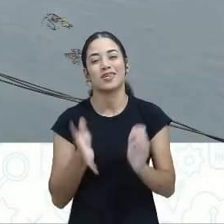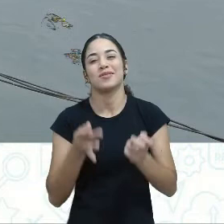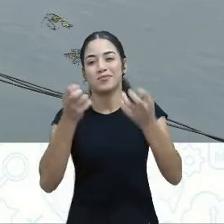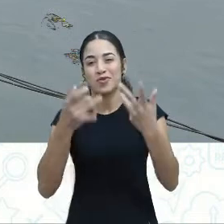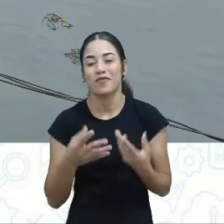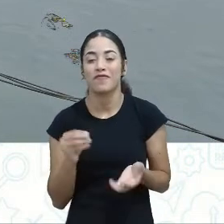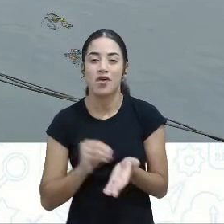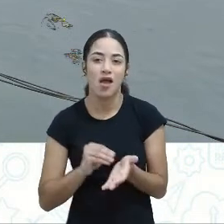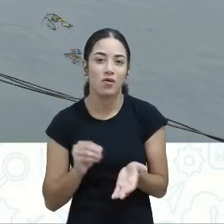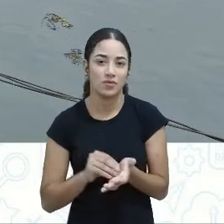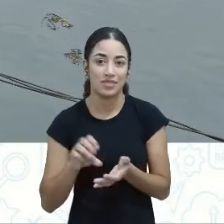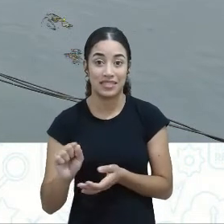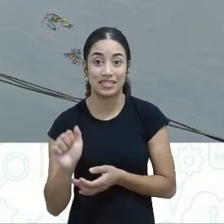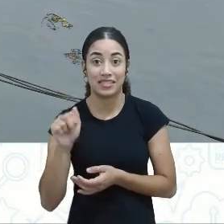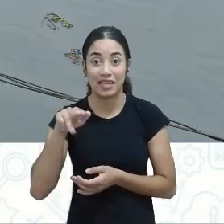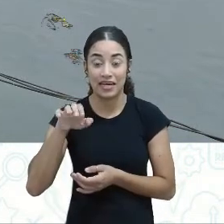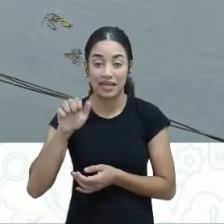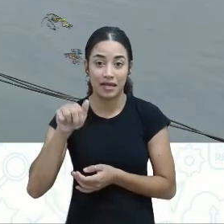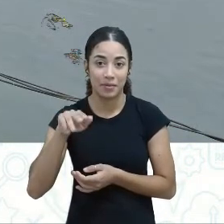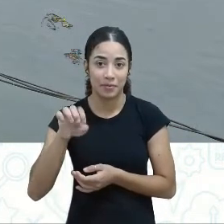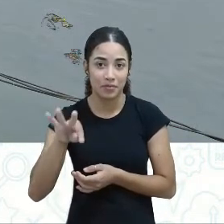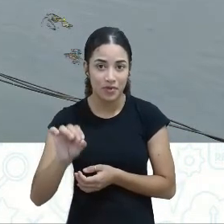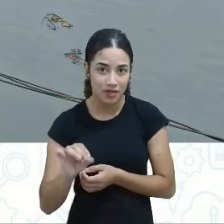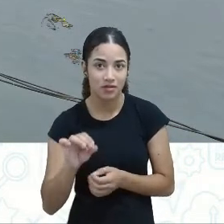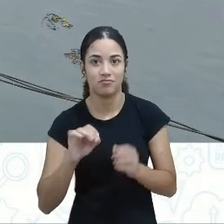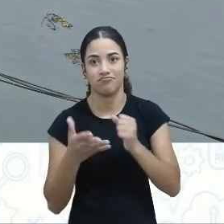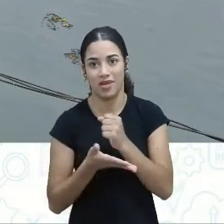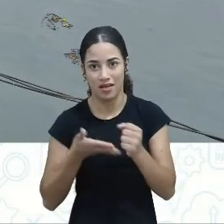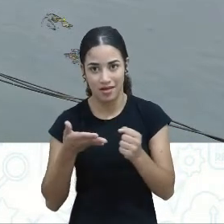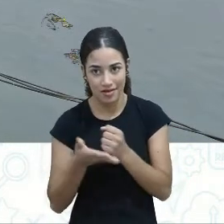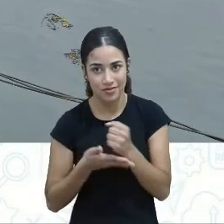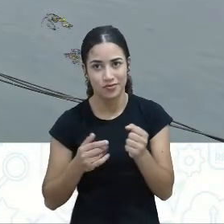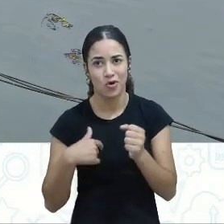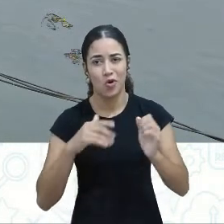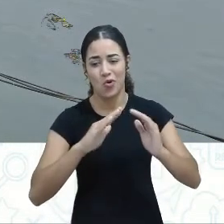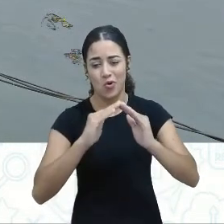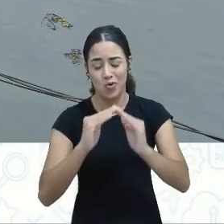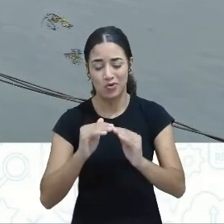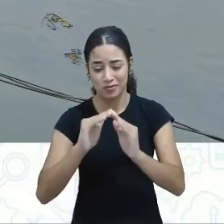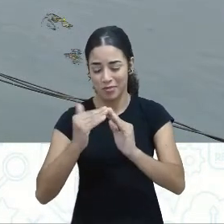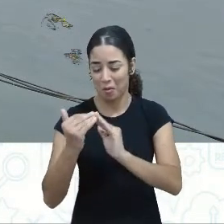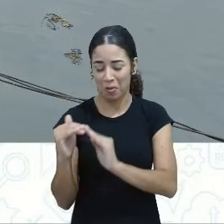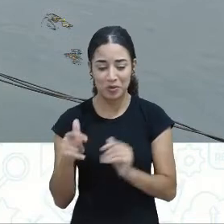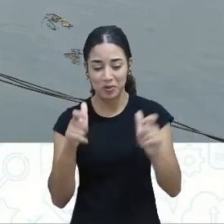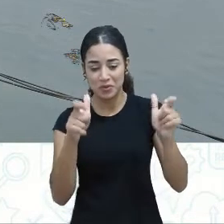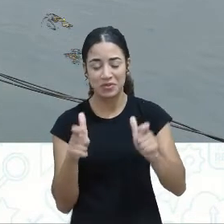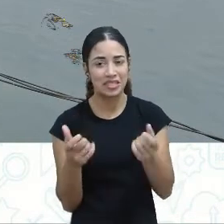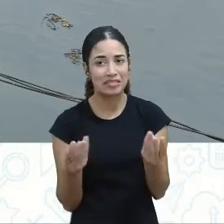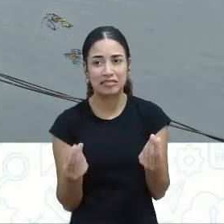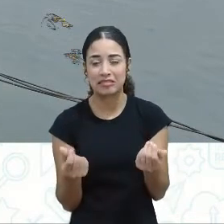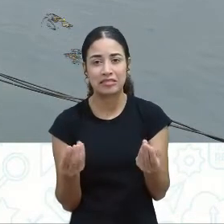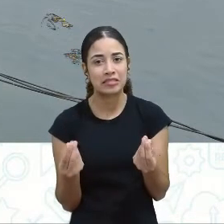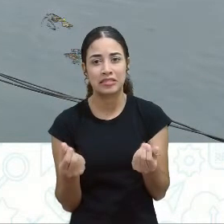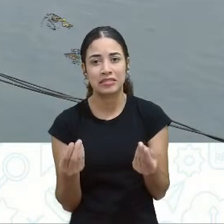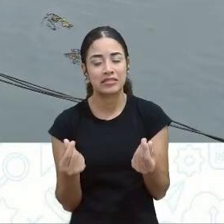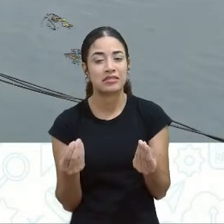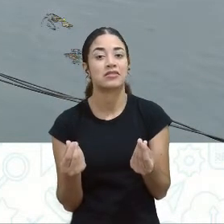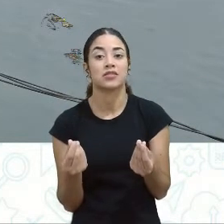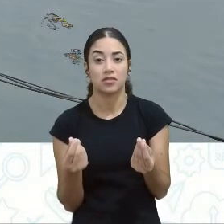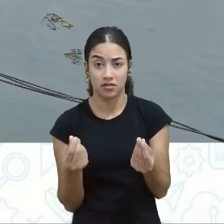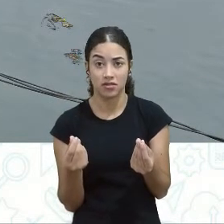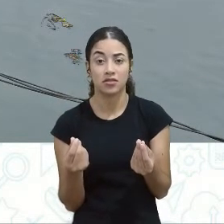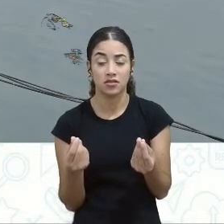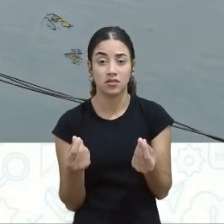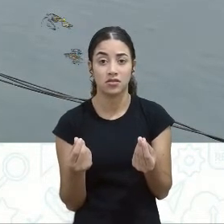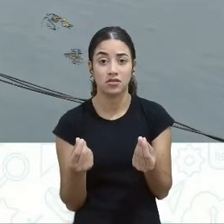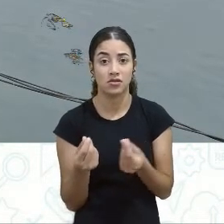de saneamento, as moradias precaríssimas, né? Em lugares super vulneráveis, insalubres, certo? Então,